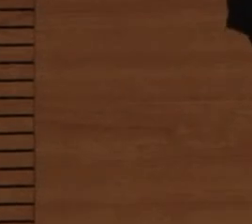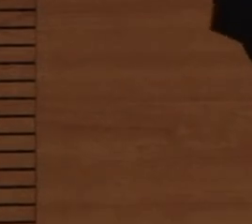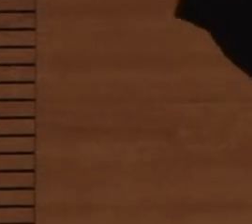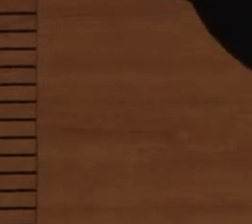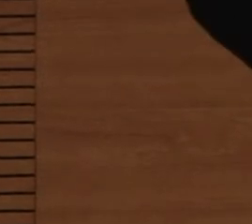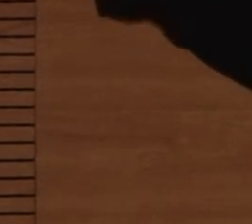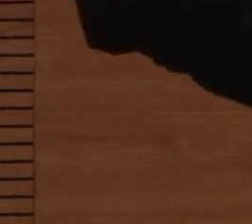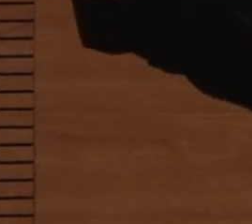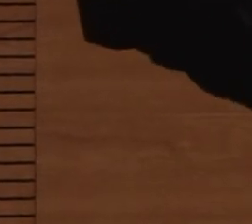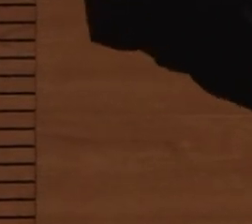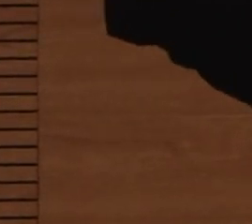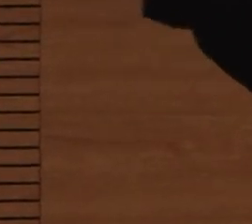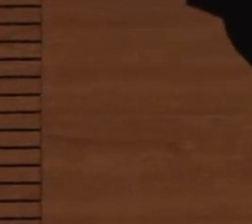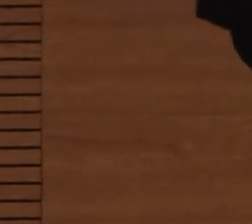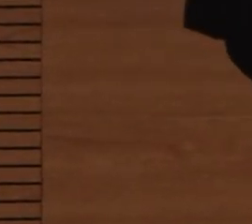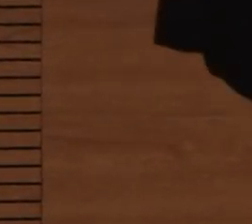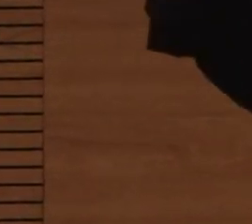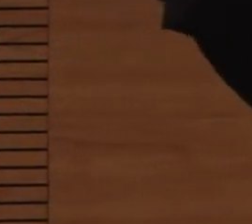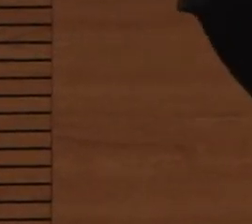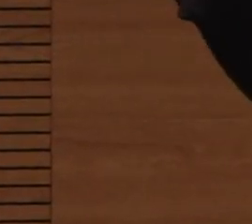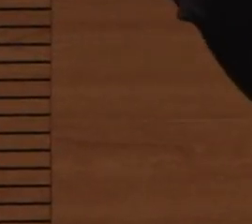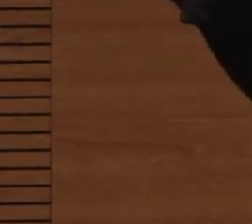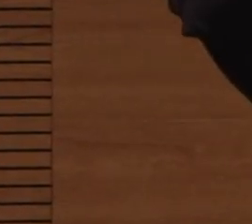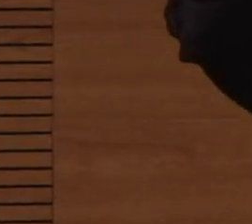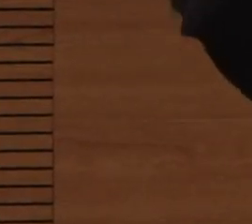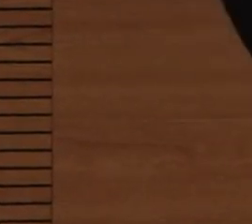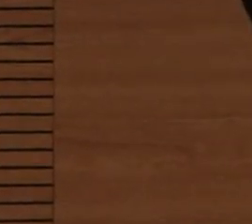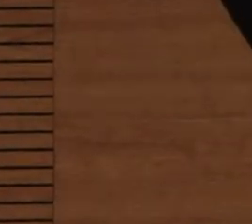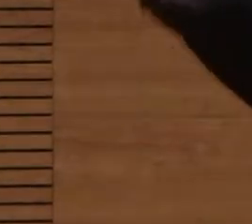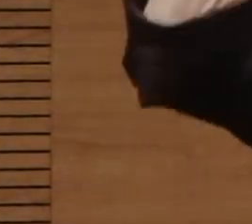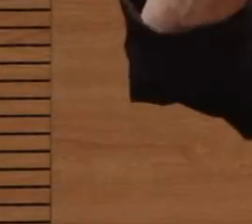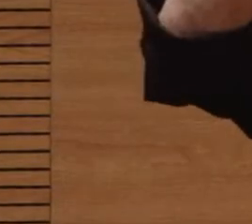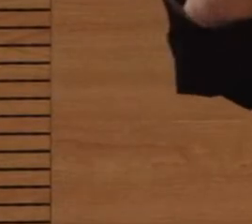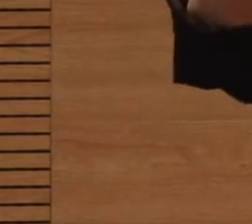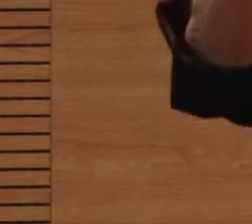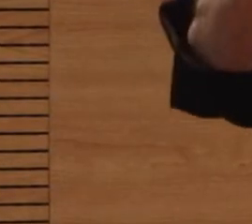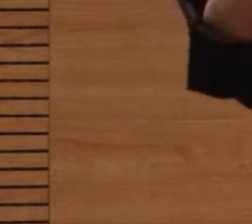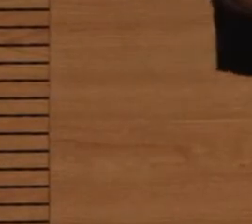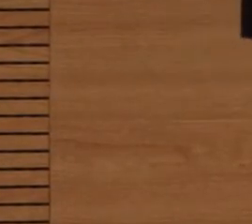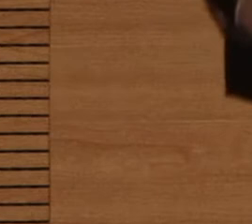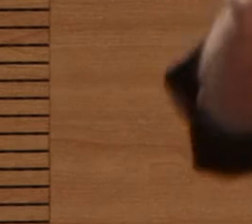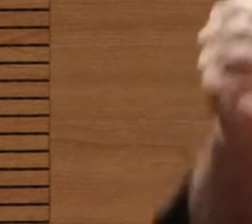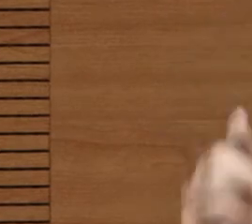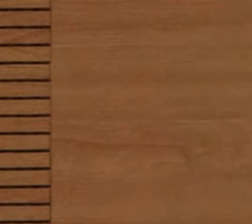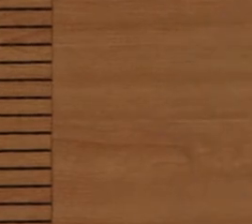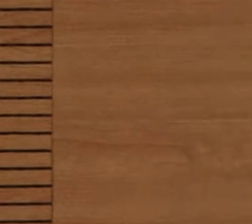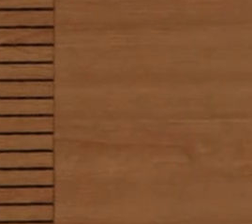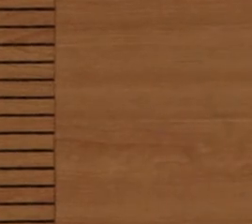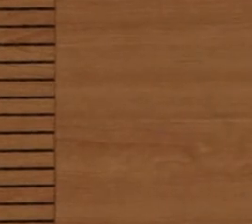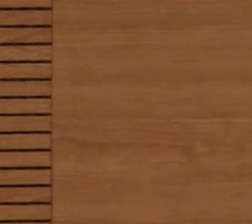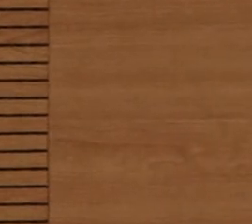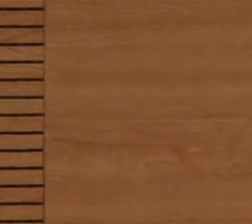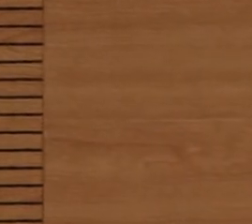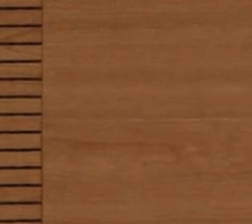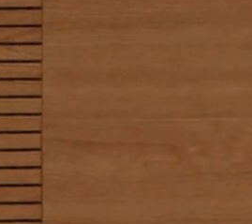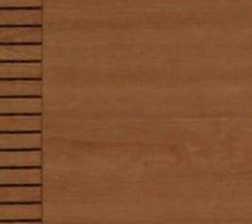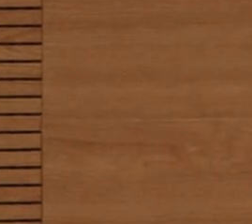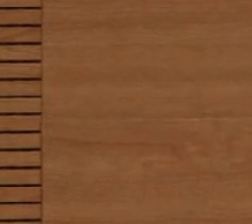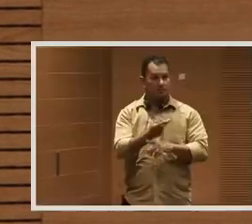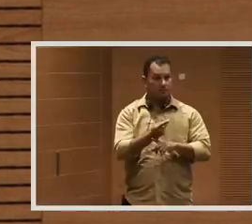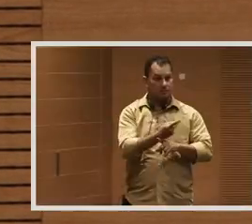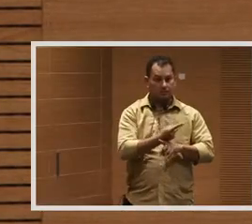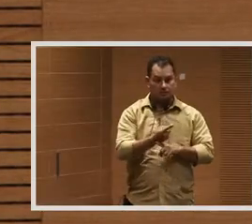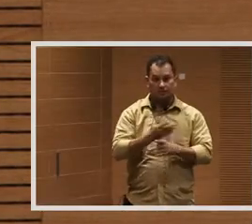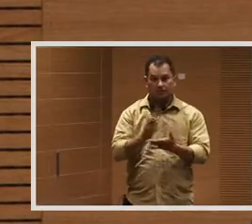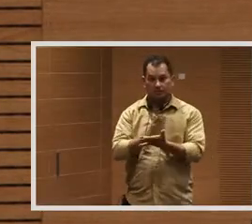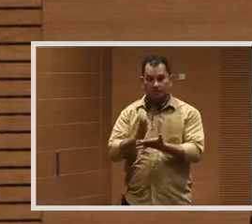Ali na fora, nós já mandamos buscar uma quantidade, já tem aí. Então, se alguém que procurou o livro e foi formato, está esgotado, o livro